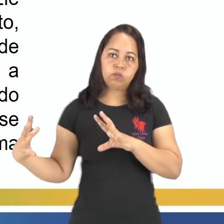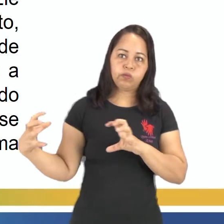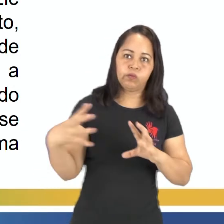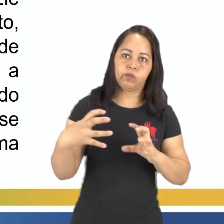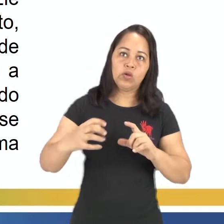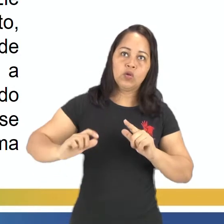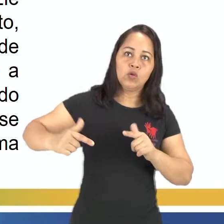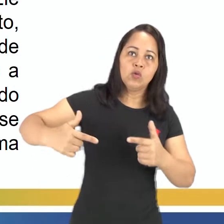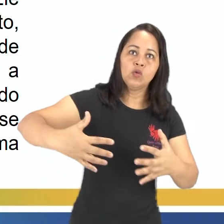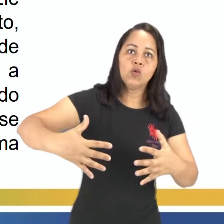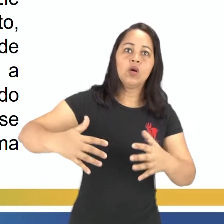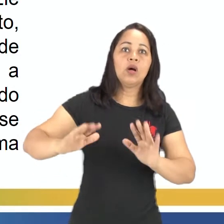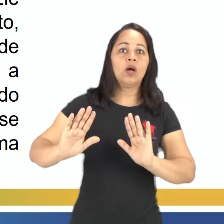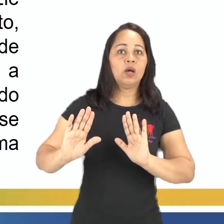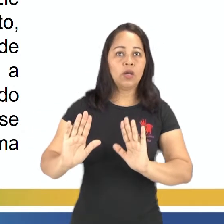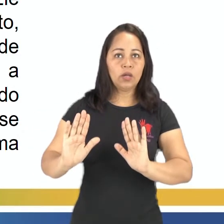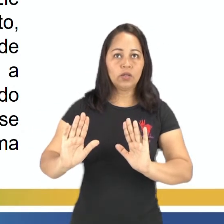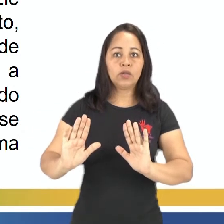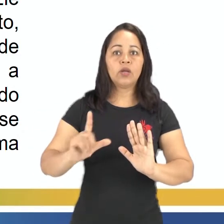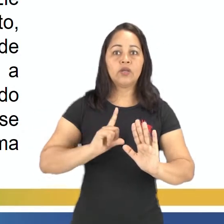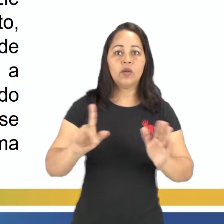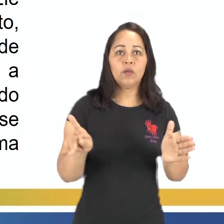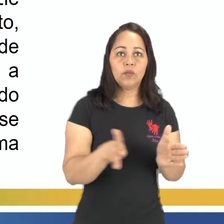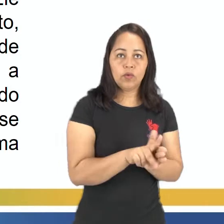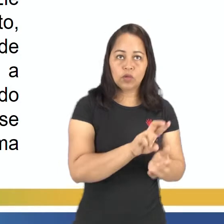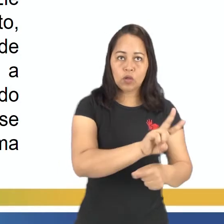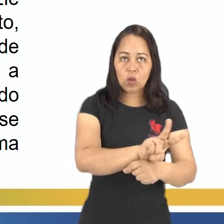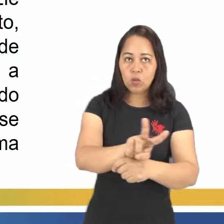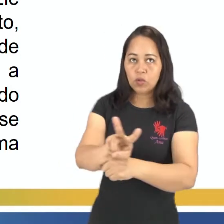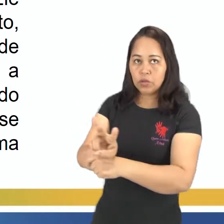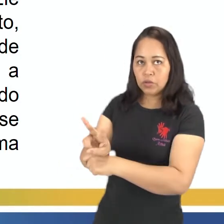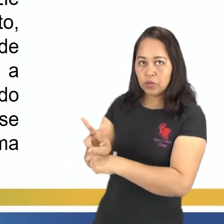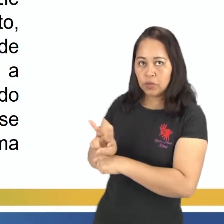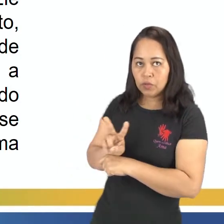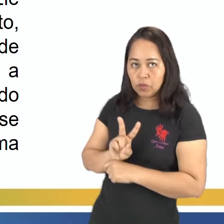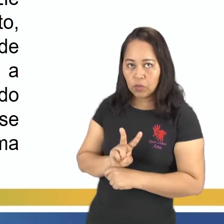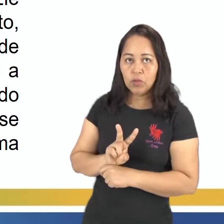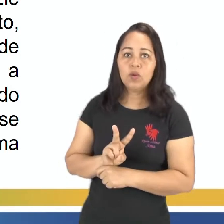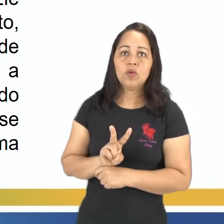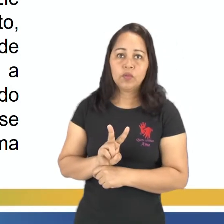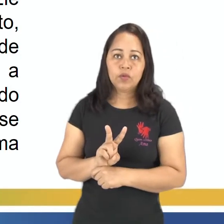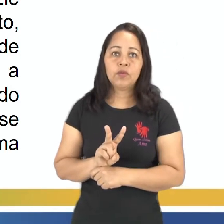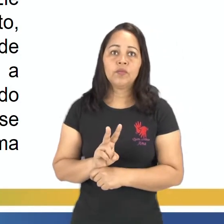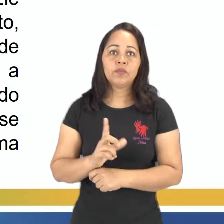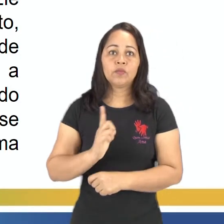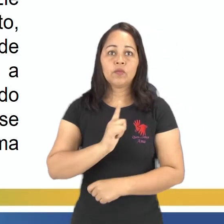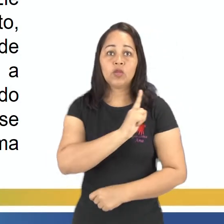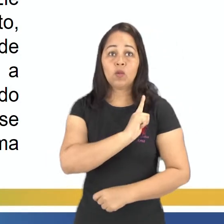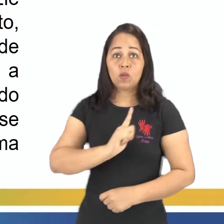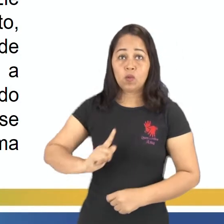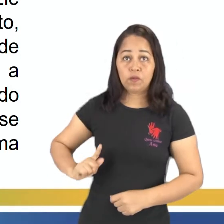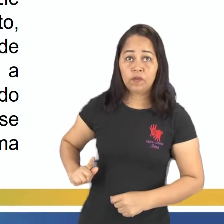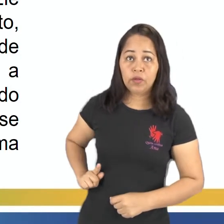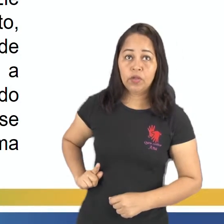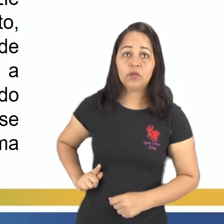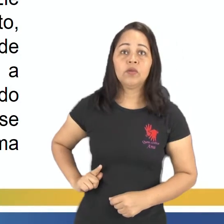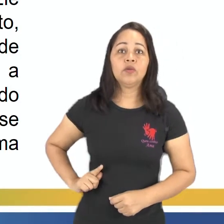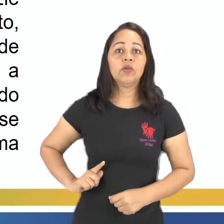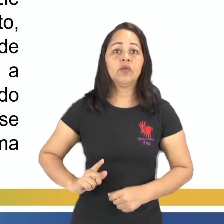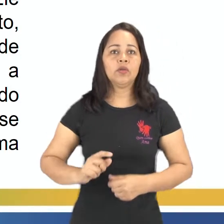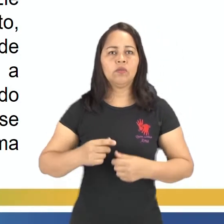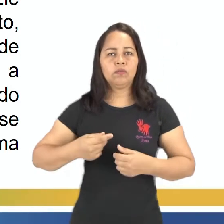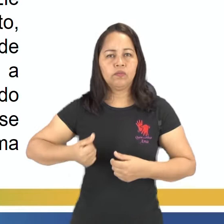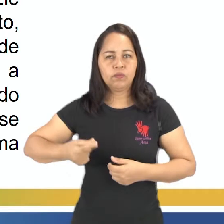devido à sua geografia, governada pelo Pacífico e quase ininterruptamente por uma sucessão de